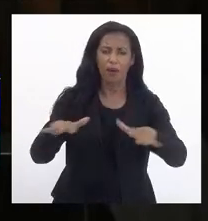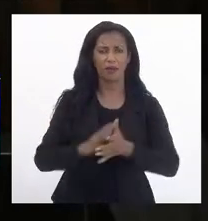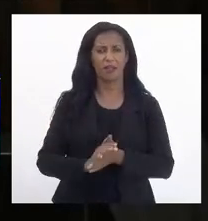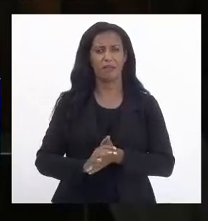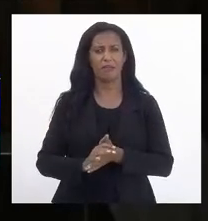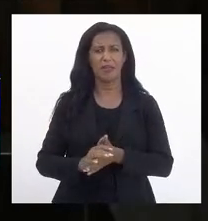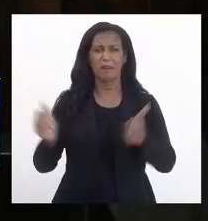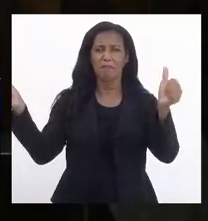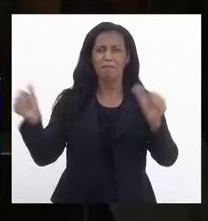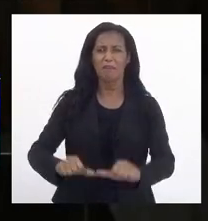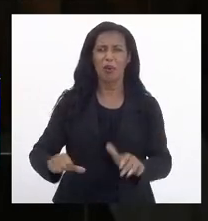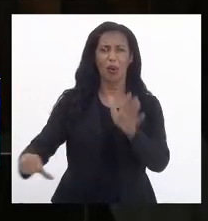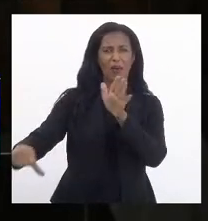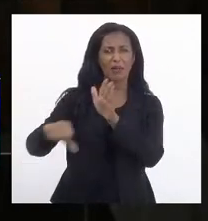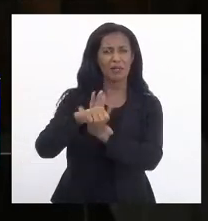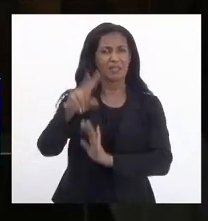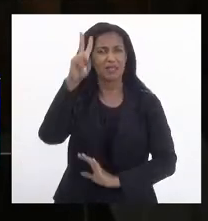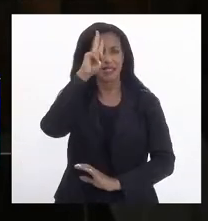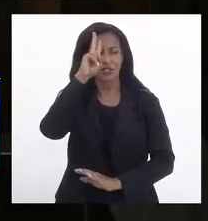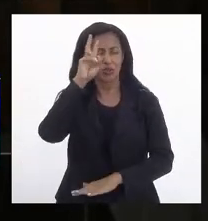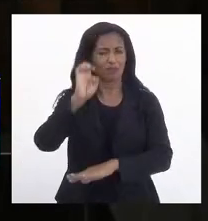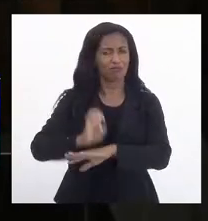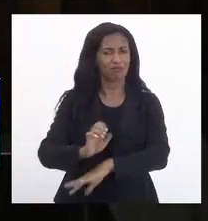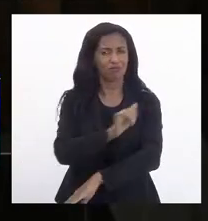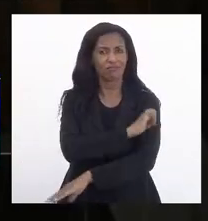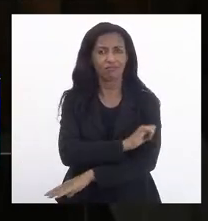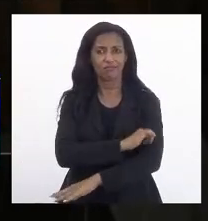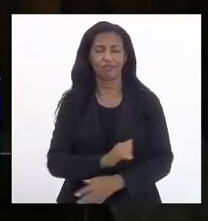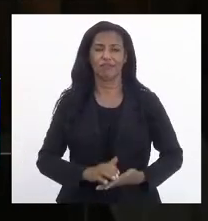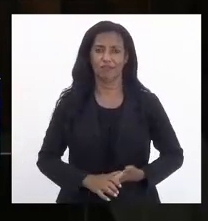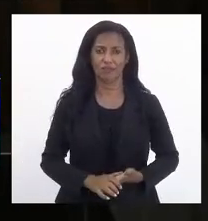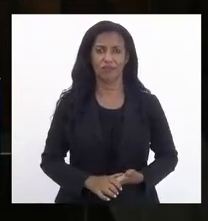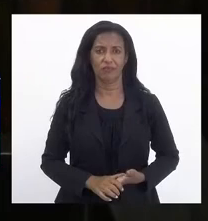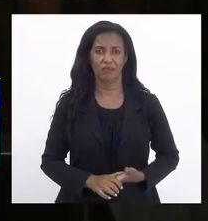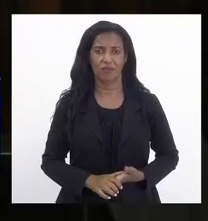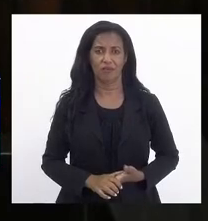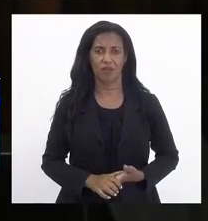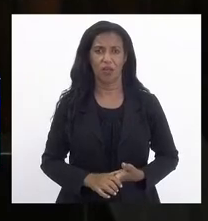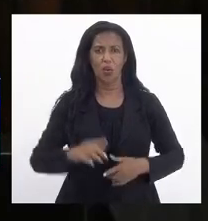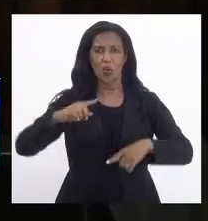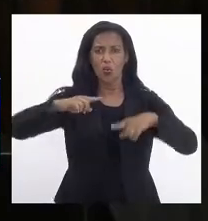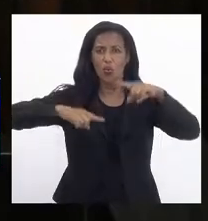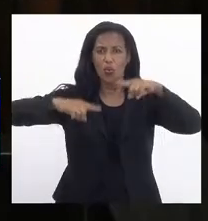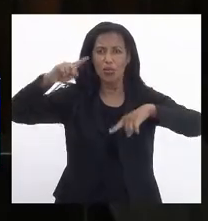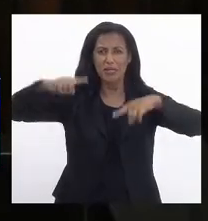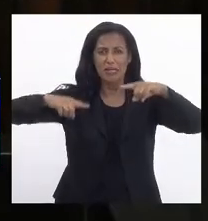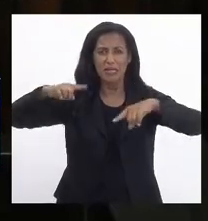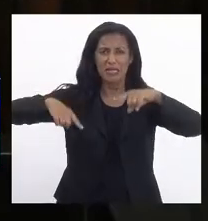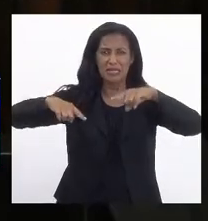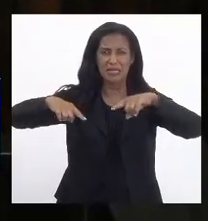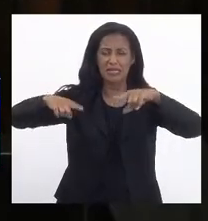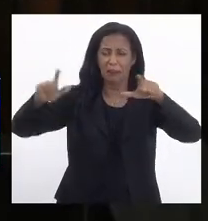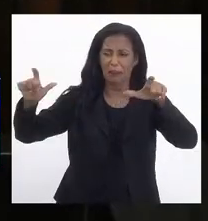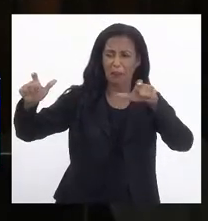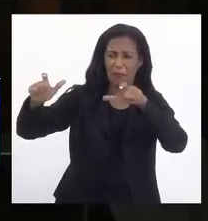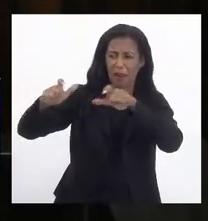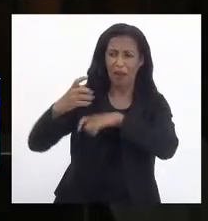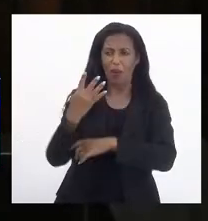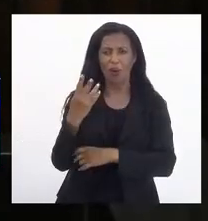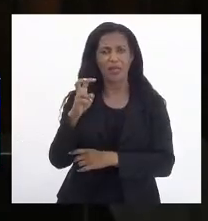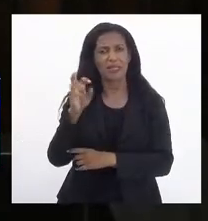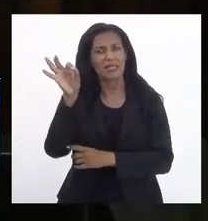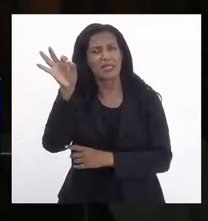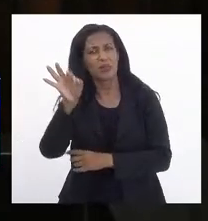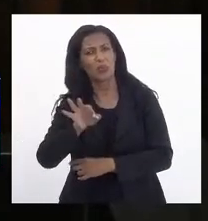crise da educação da história do estado do Rio de Janeiro. Os índices de evasão nas escolas chegam a 40%,